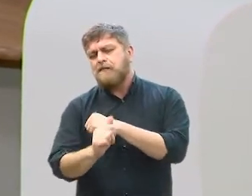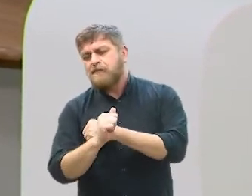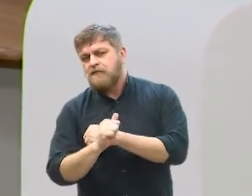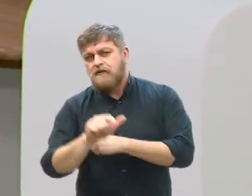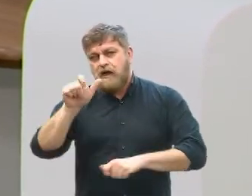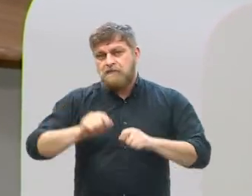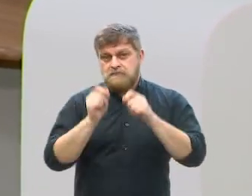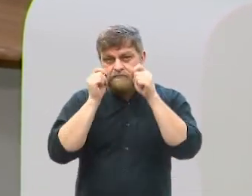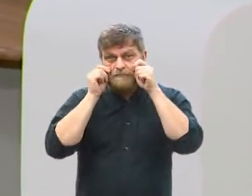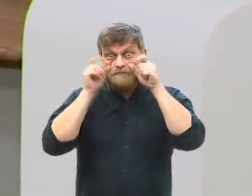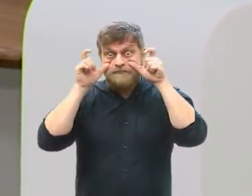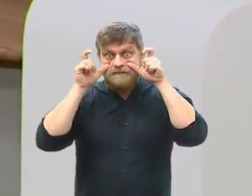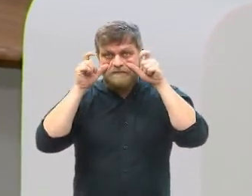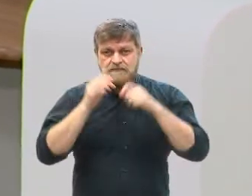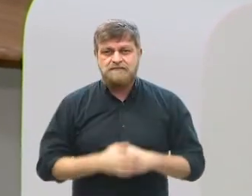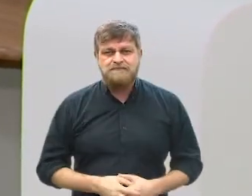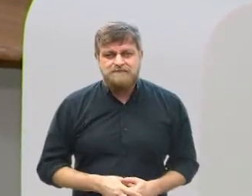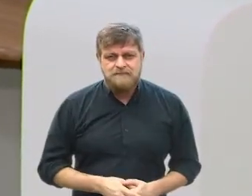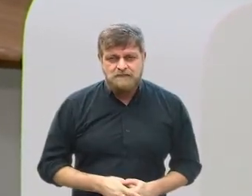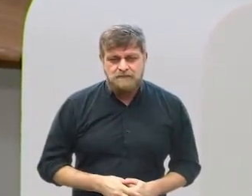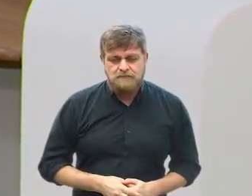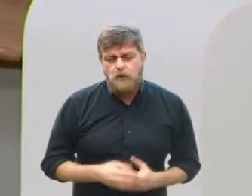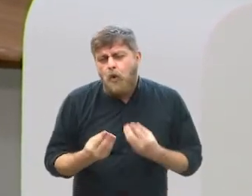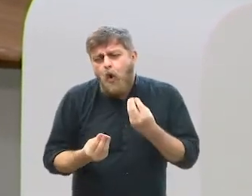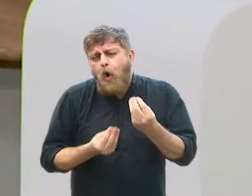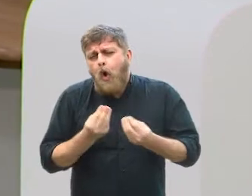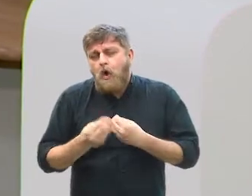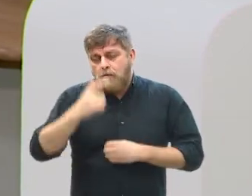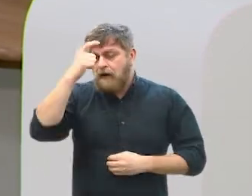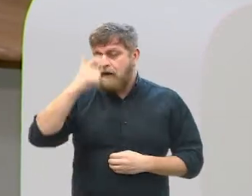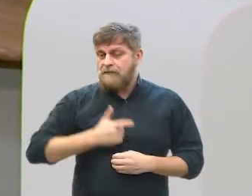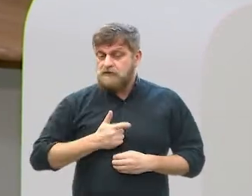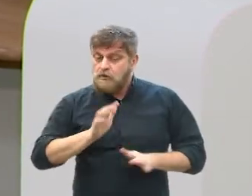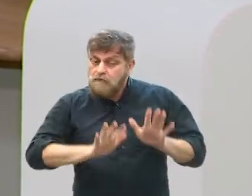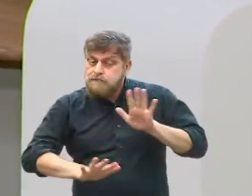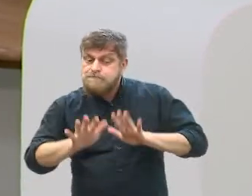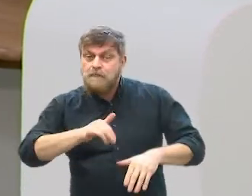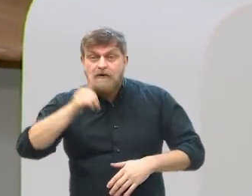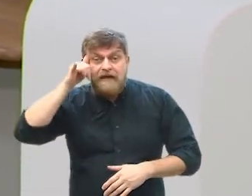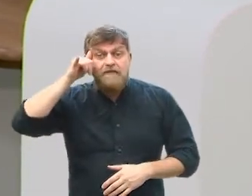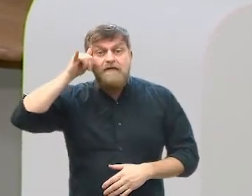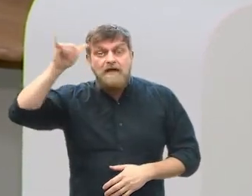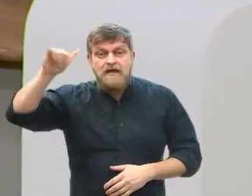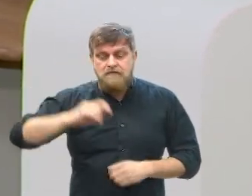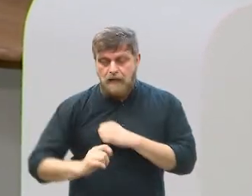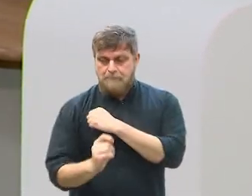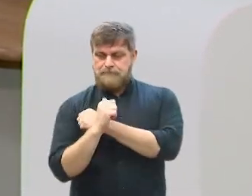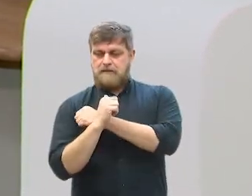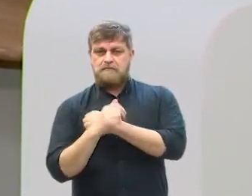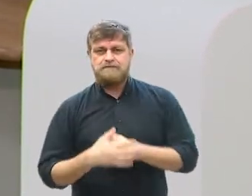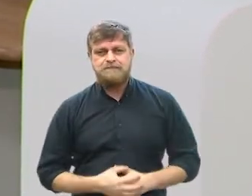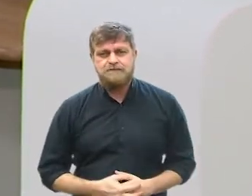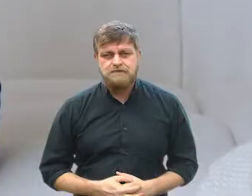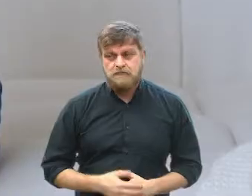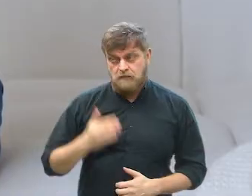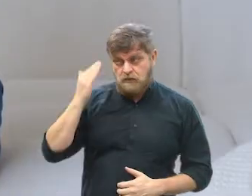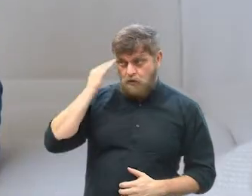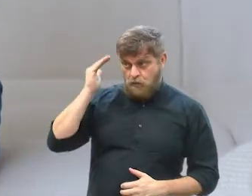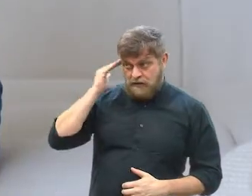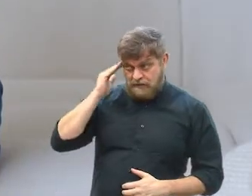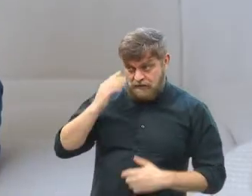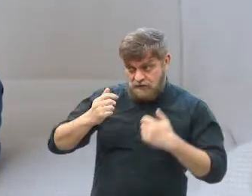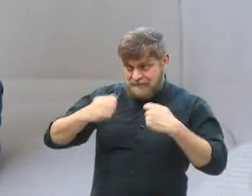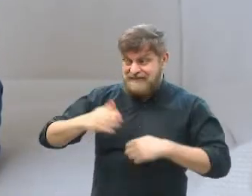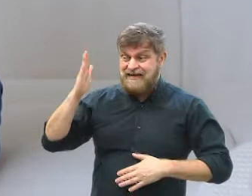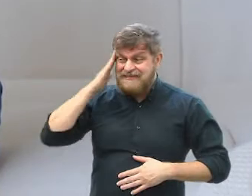estar atenta? Você falou da taxa aí, como que a pessoa pode se resguardar com relação a isso? Eu entendo que você tem que verificar